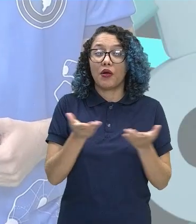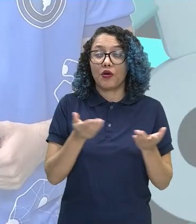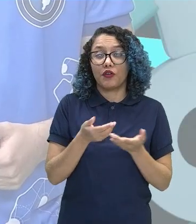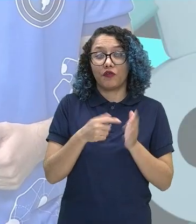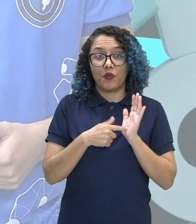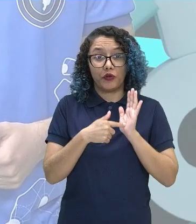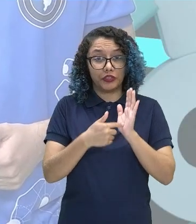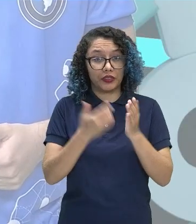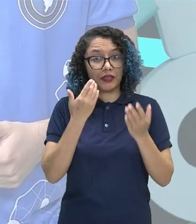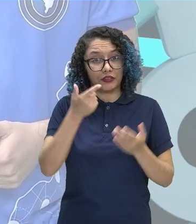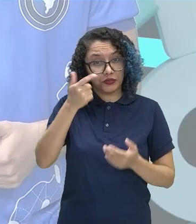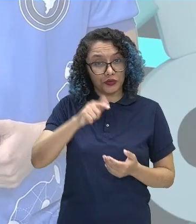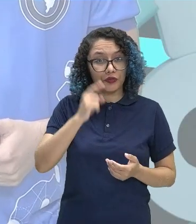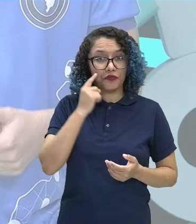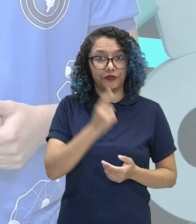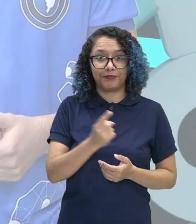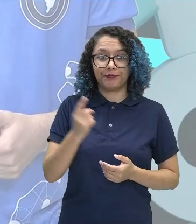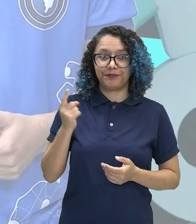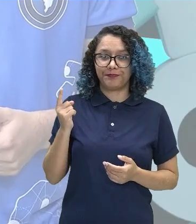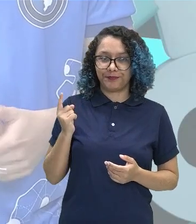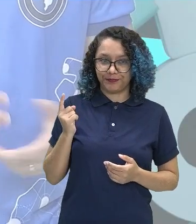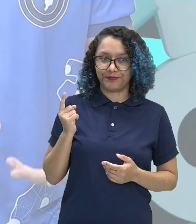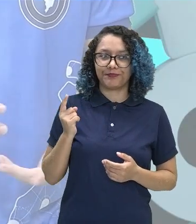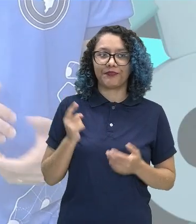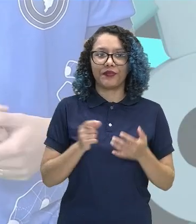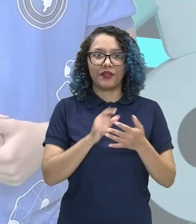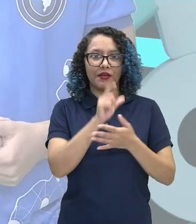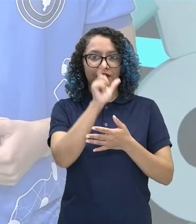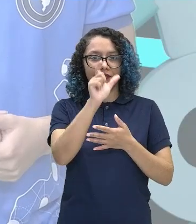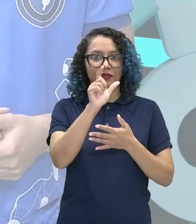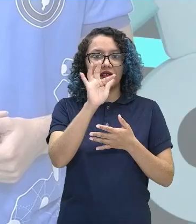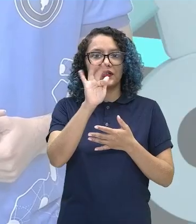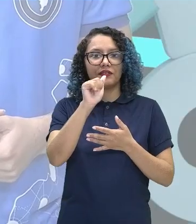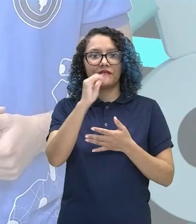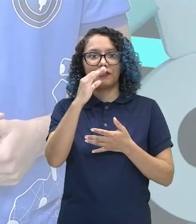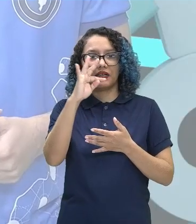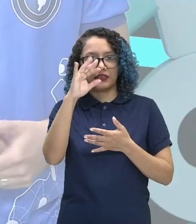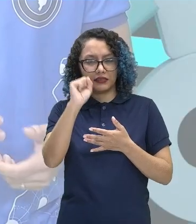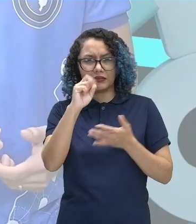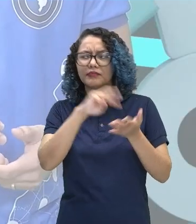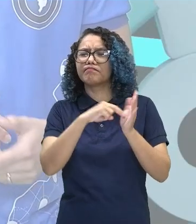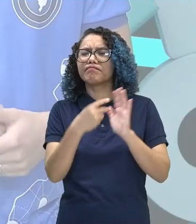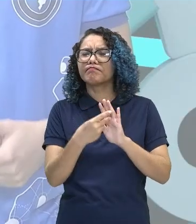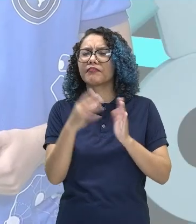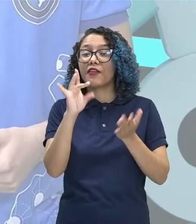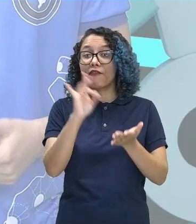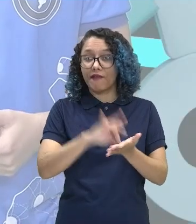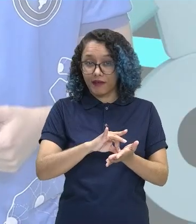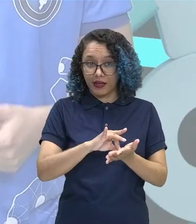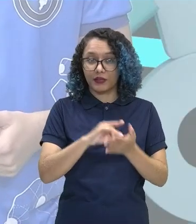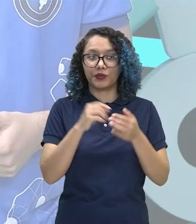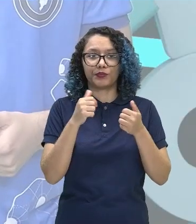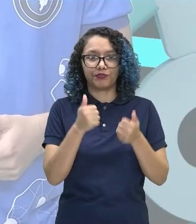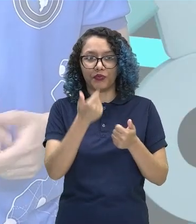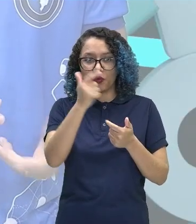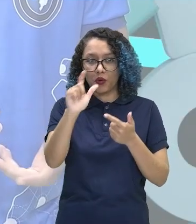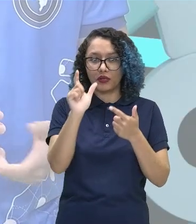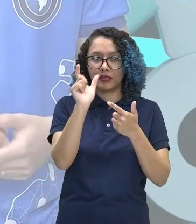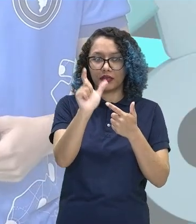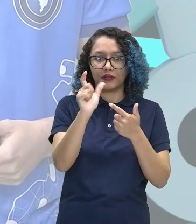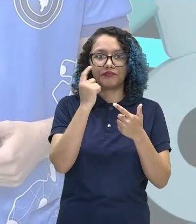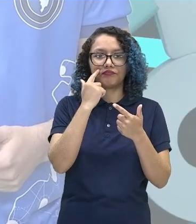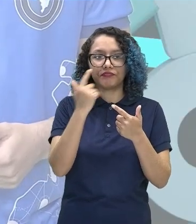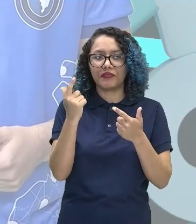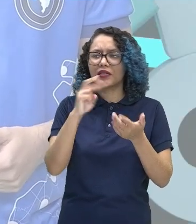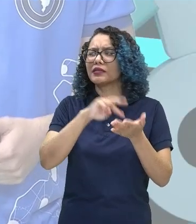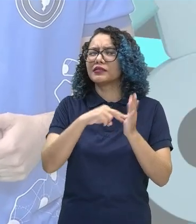aqui, mais uma vez. Então, nós temos facts, que significam fatos, né? facts, examples, que